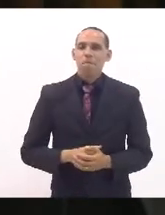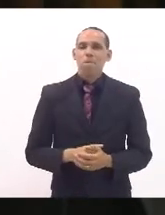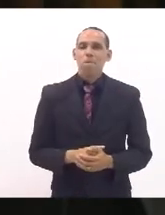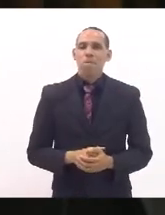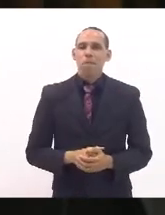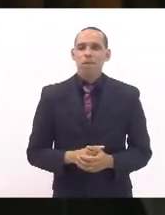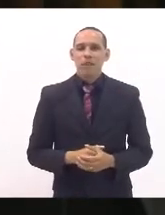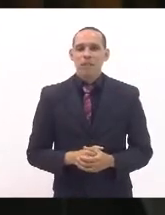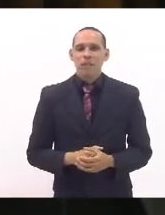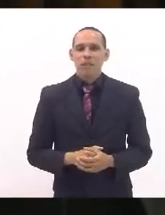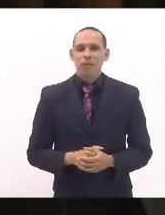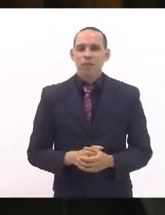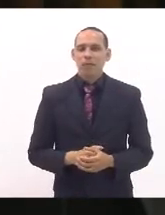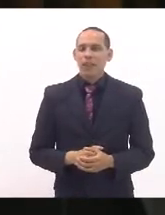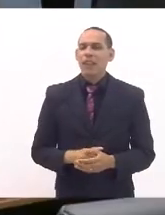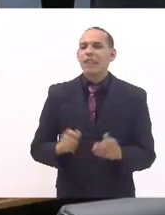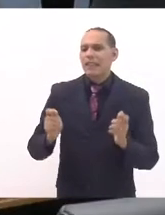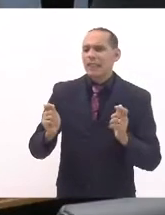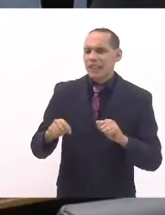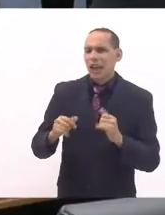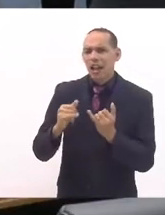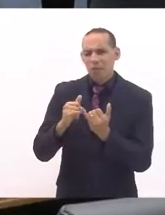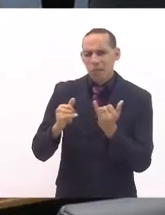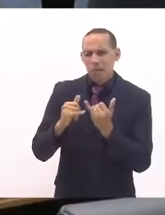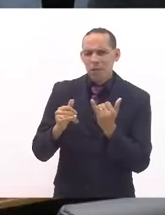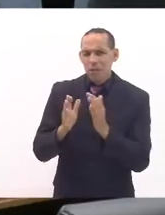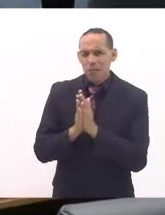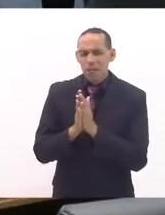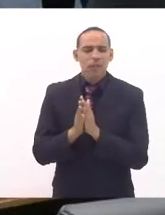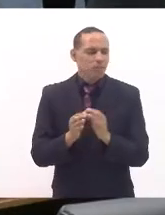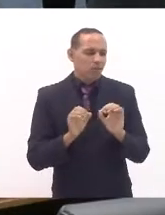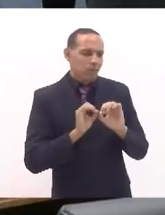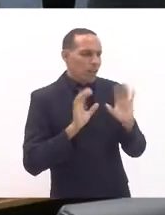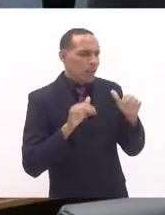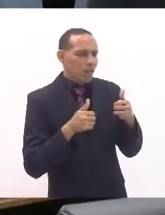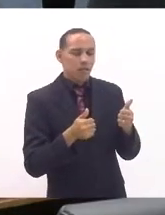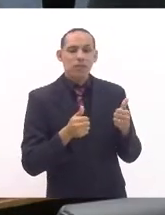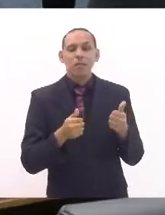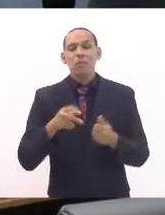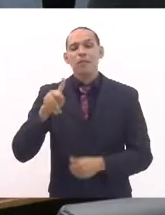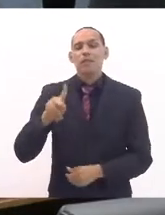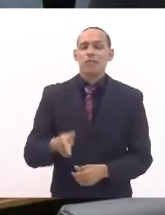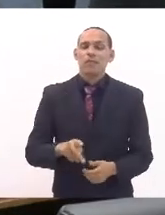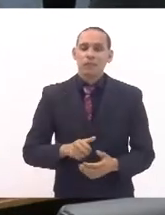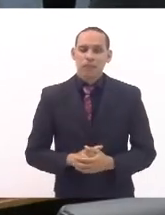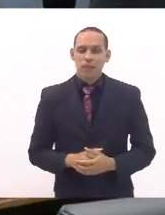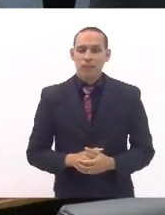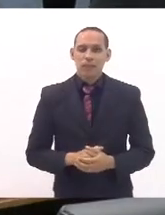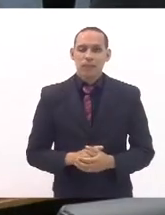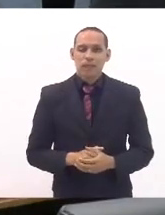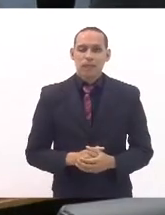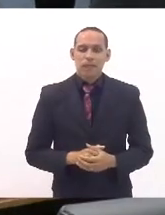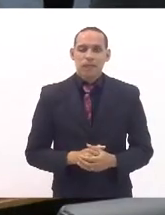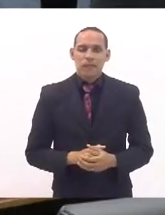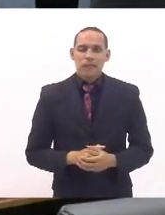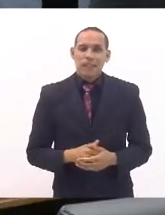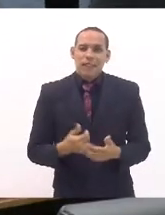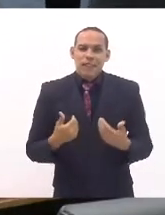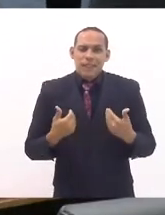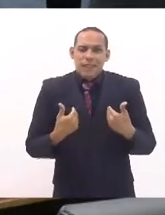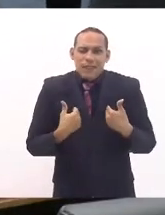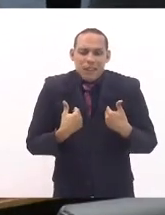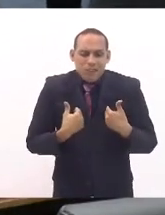Pois não. Quando for possível, uma parte, por favor. Lógico. Senhor presidente, o que me causa